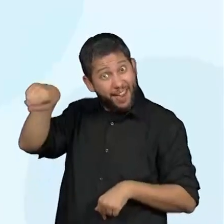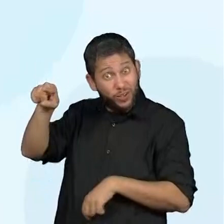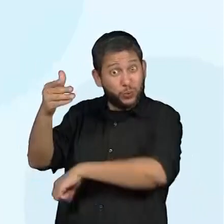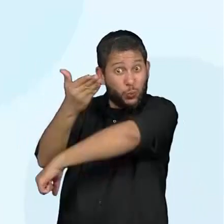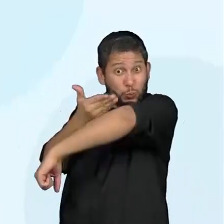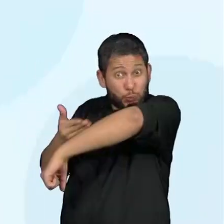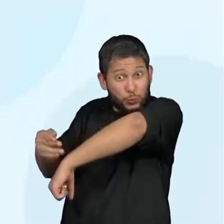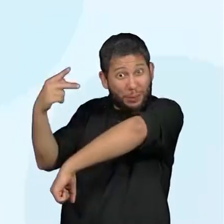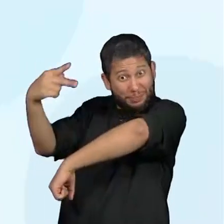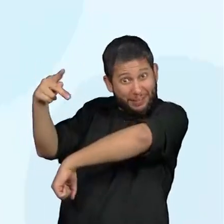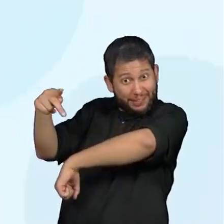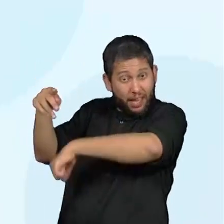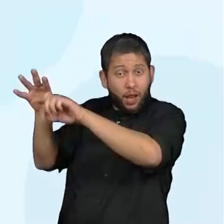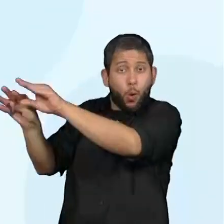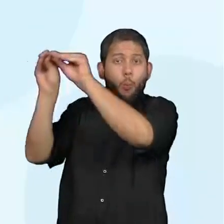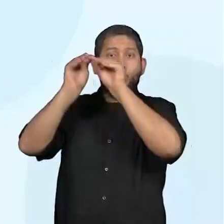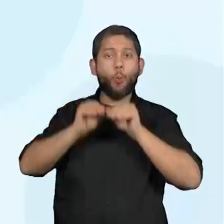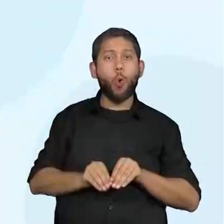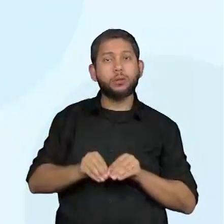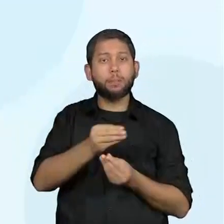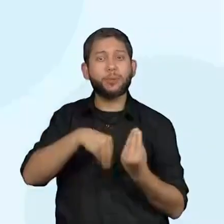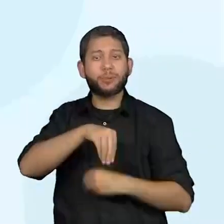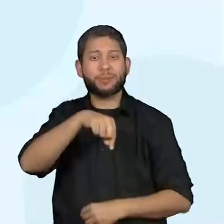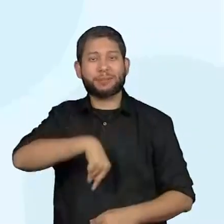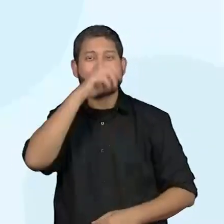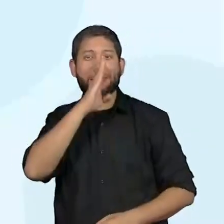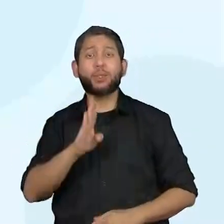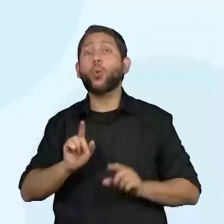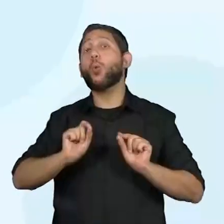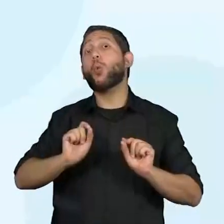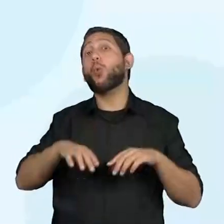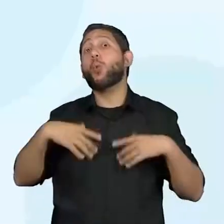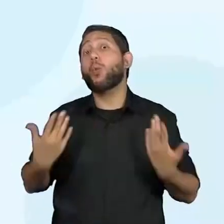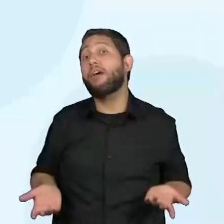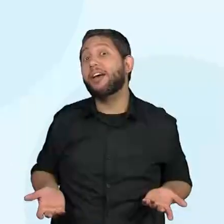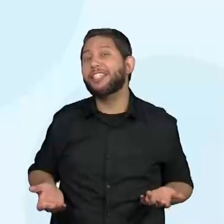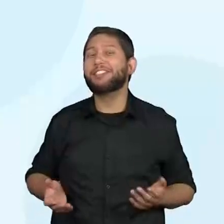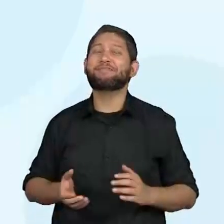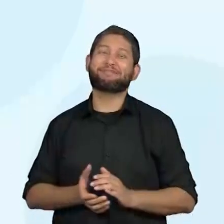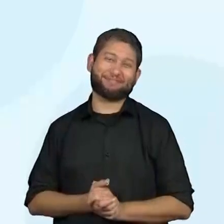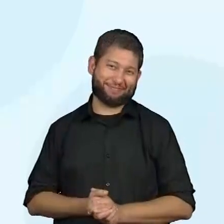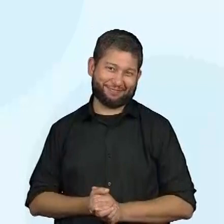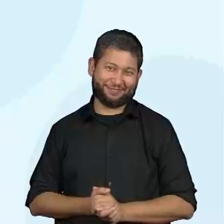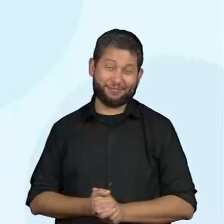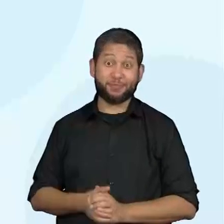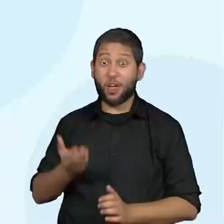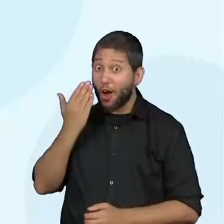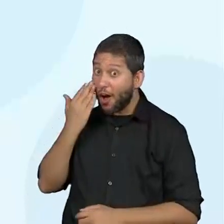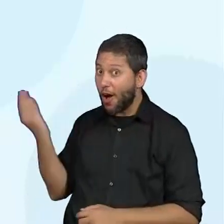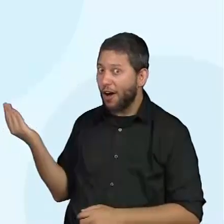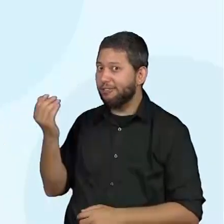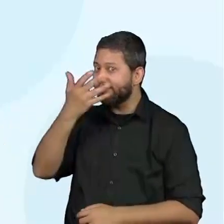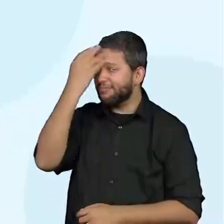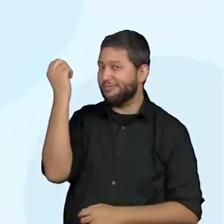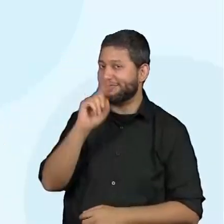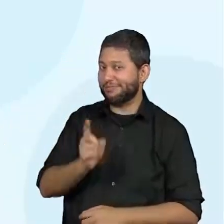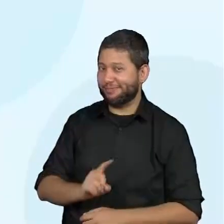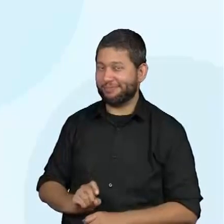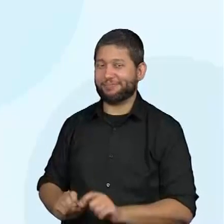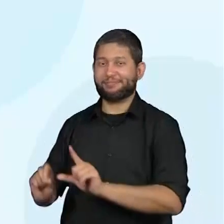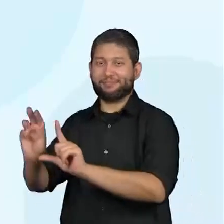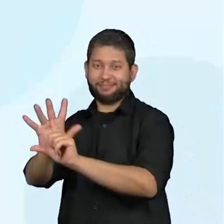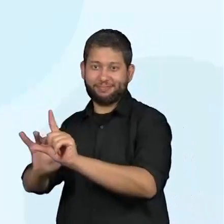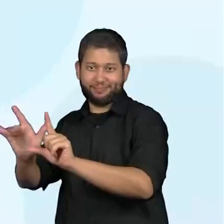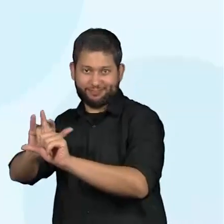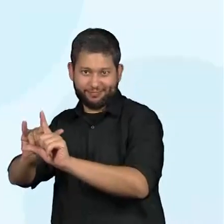parte do nosso dia a dia. E até a próxima aula. Mas antes disso, não deixem aí de preencher o